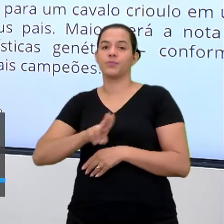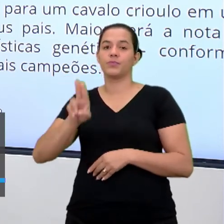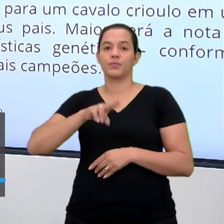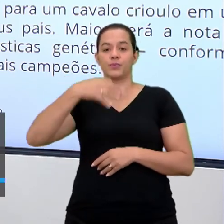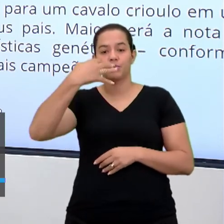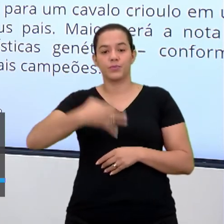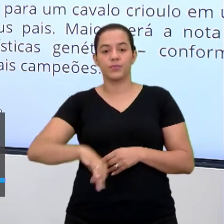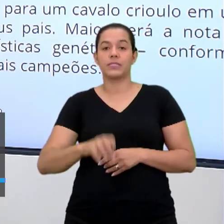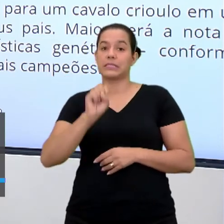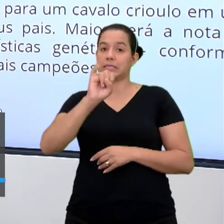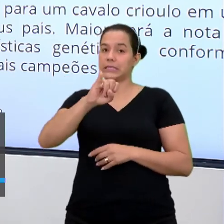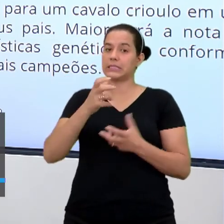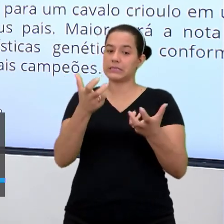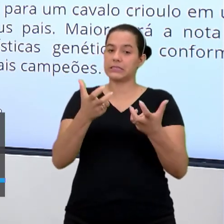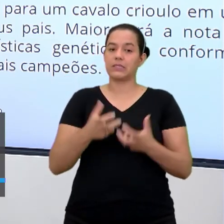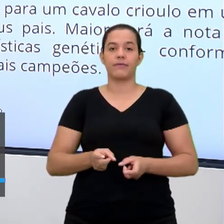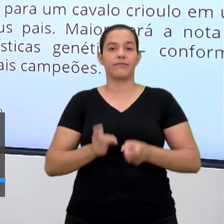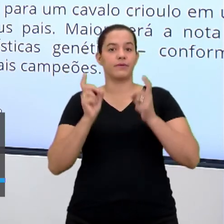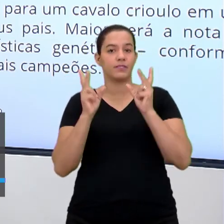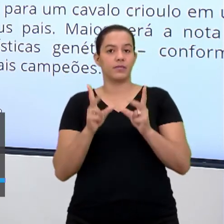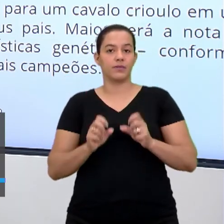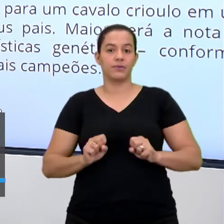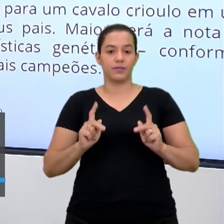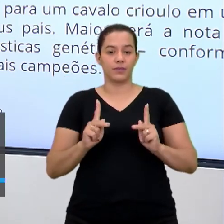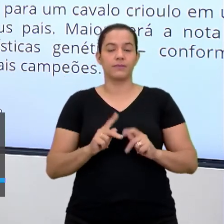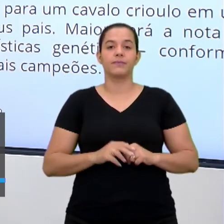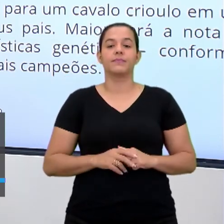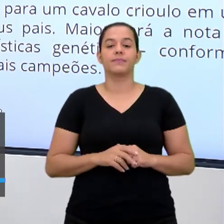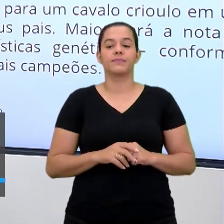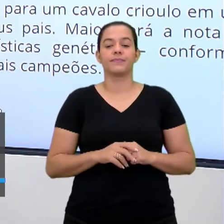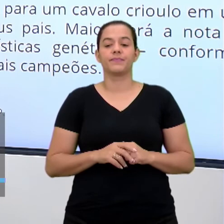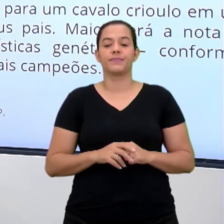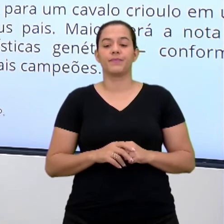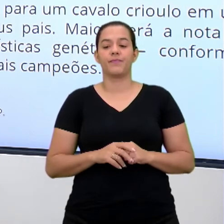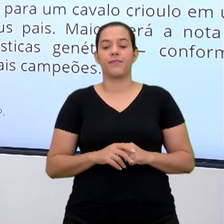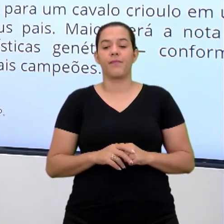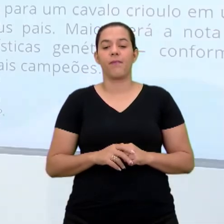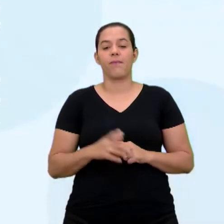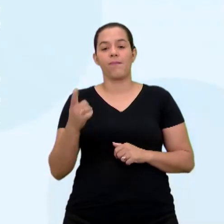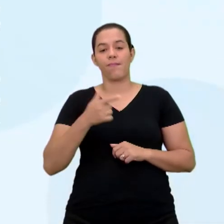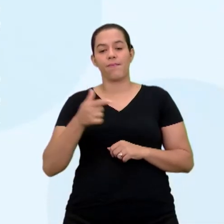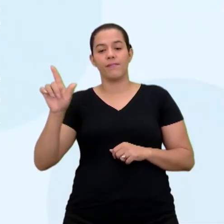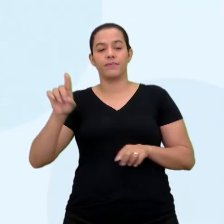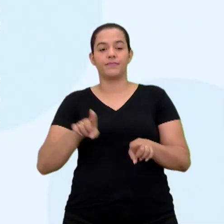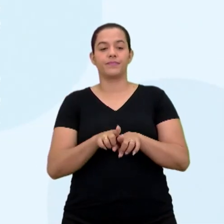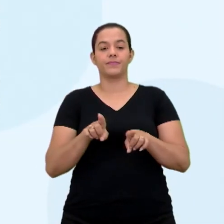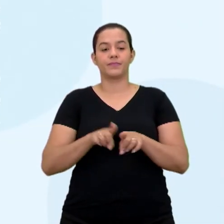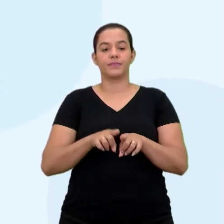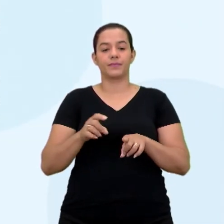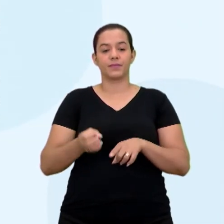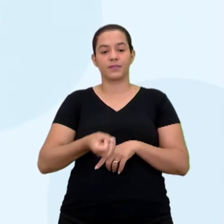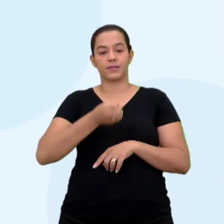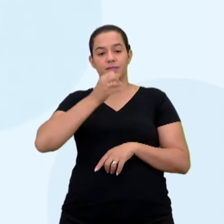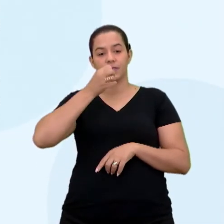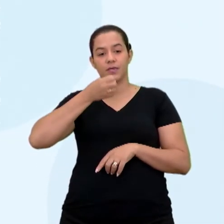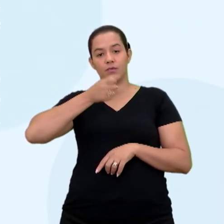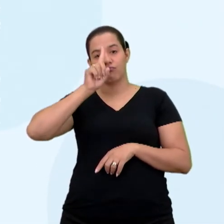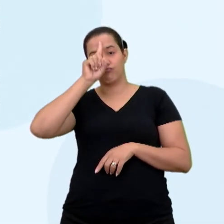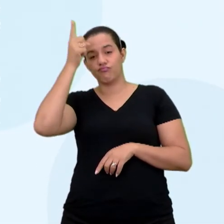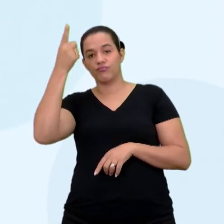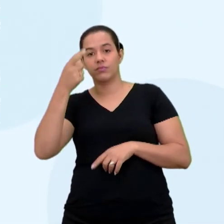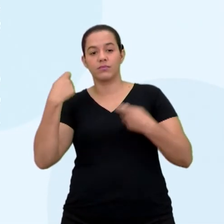Importante, se quiserem vender, naturalmente, tá ok? Bom, aí a outra situação que eu criei especificamente, né, é a nota